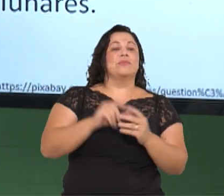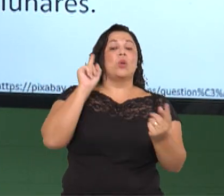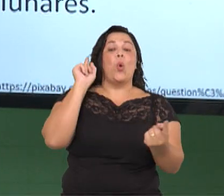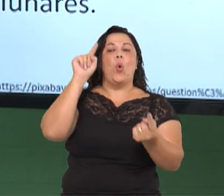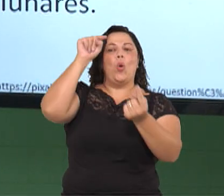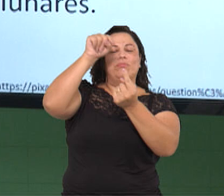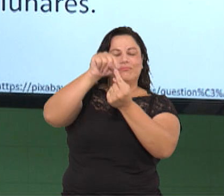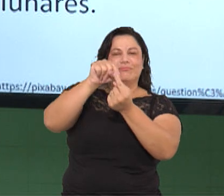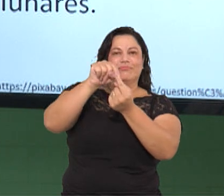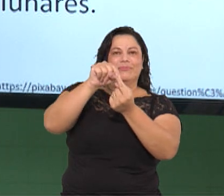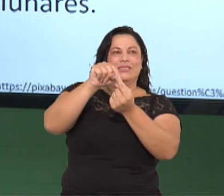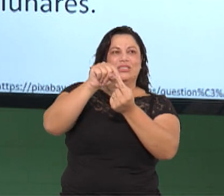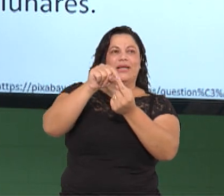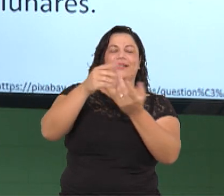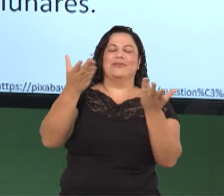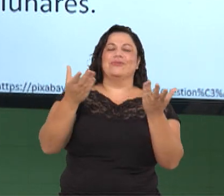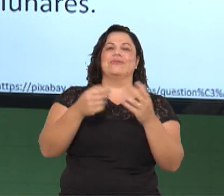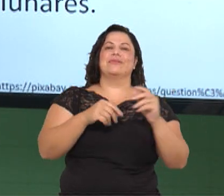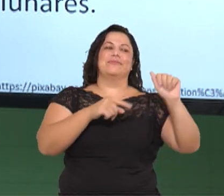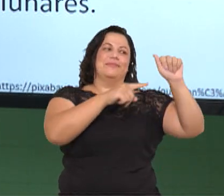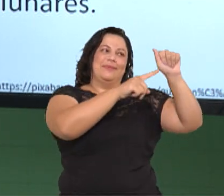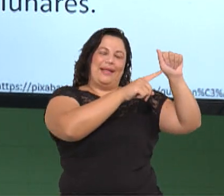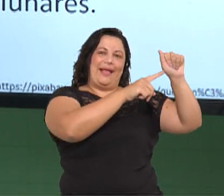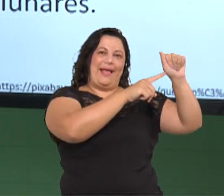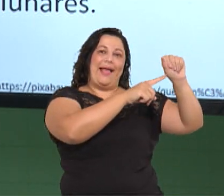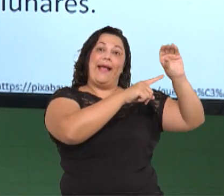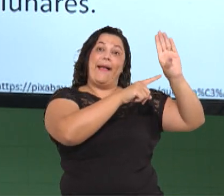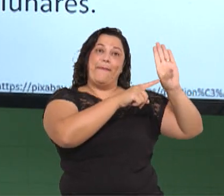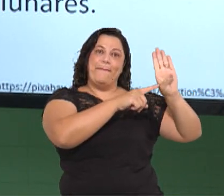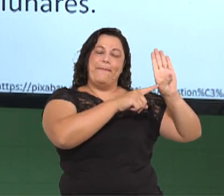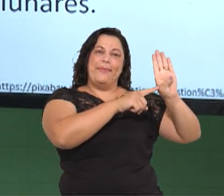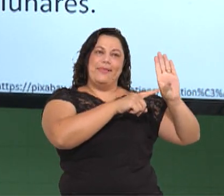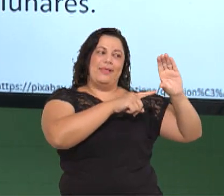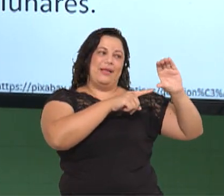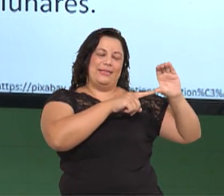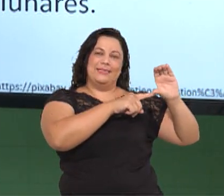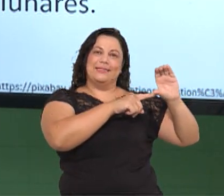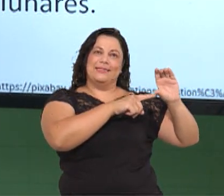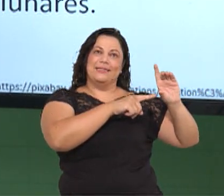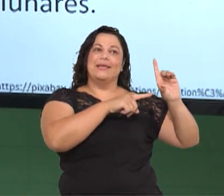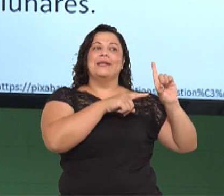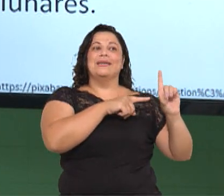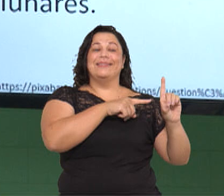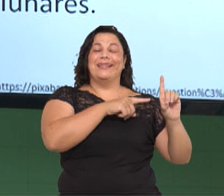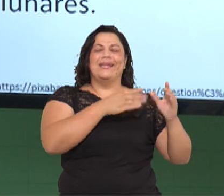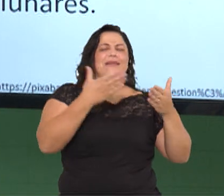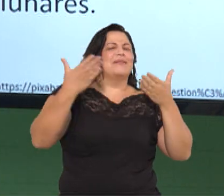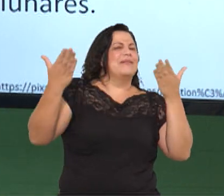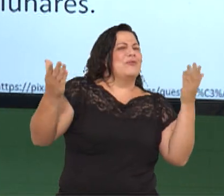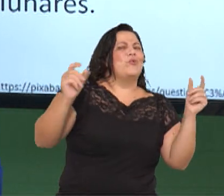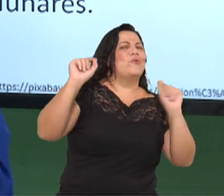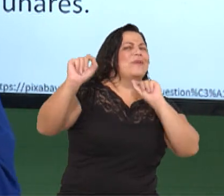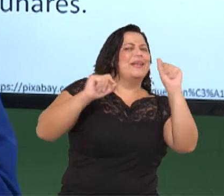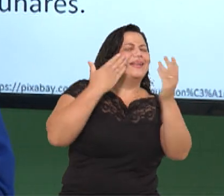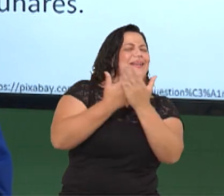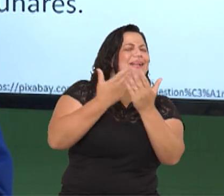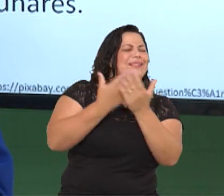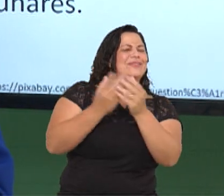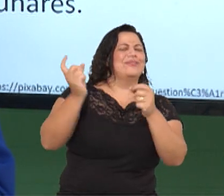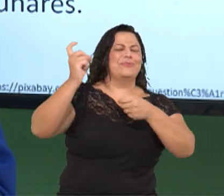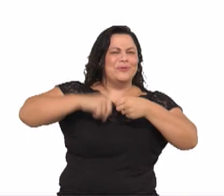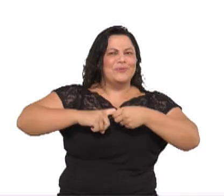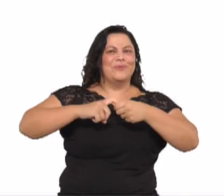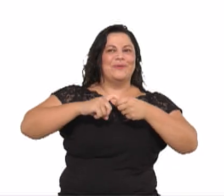celestes, terrestres, solares ou lunares? Daqui a pouco eu volto com a